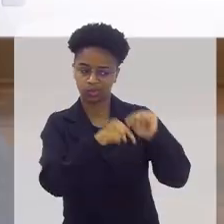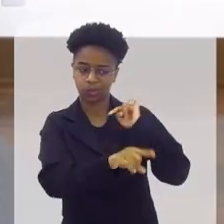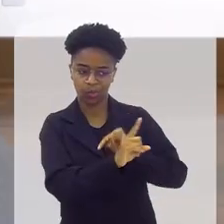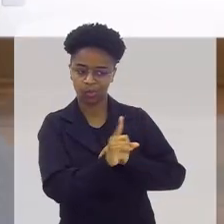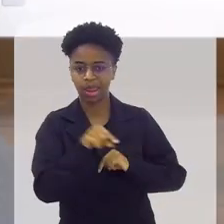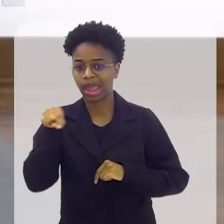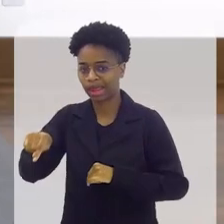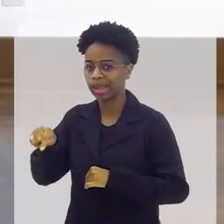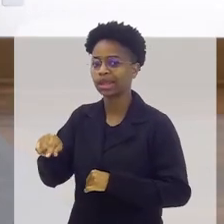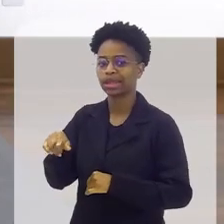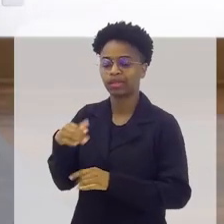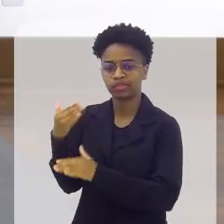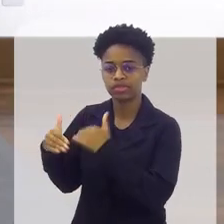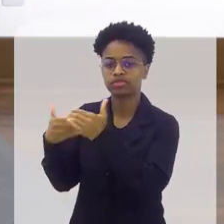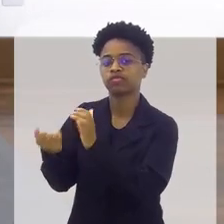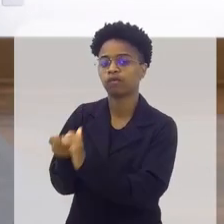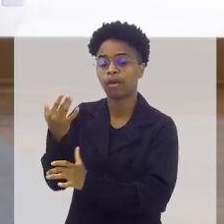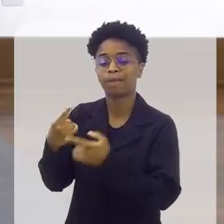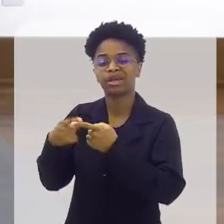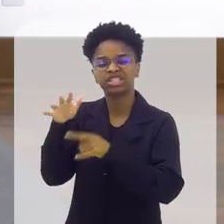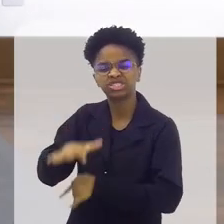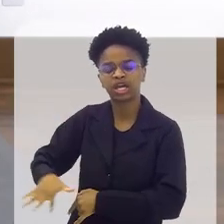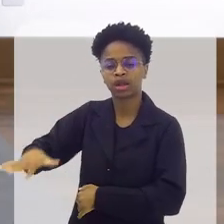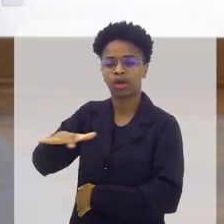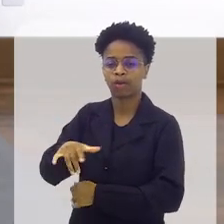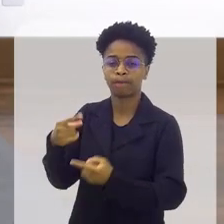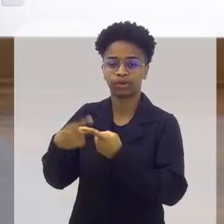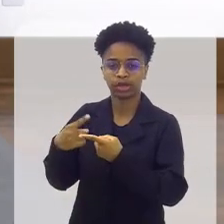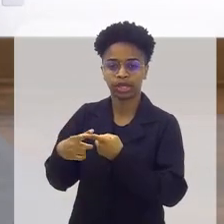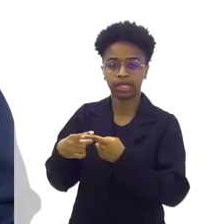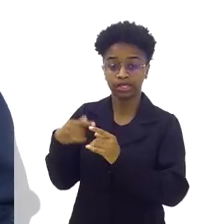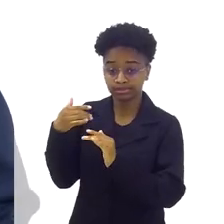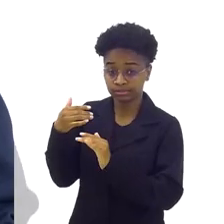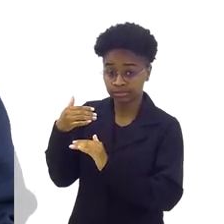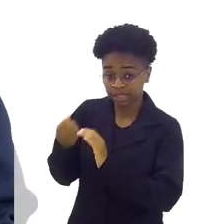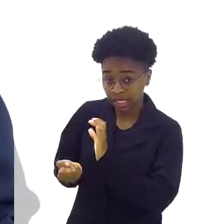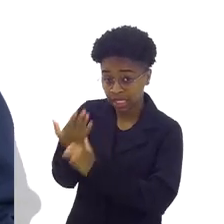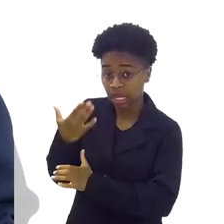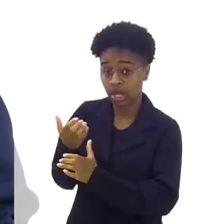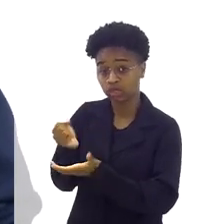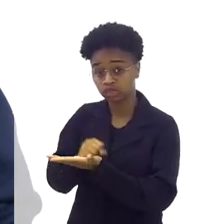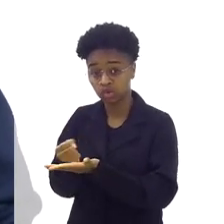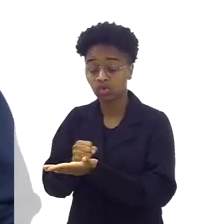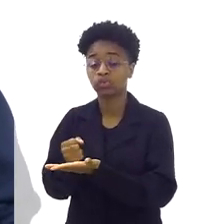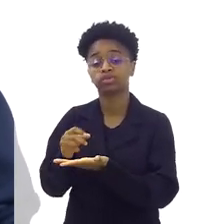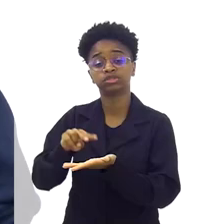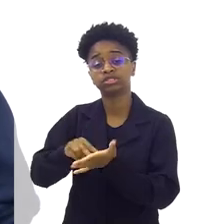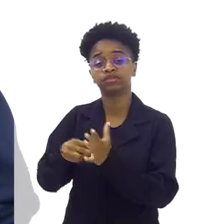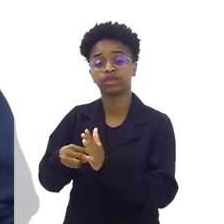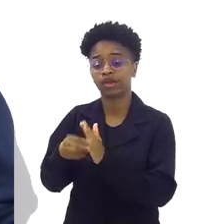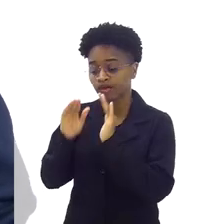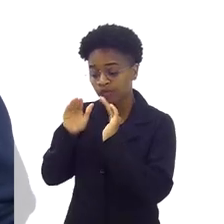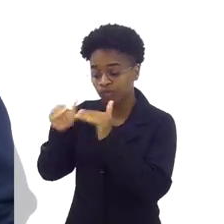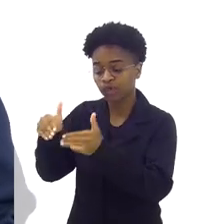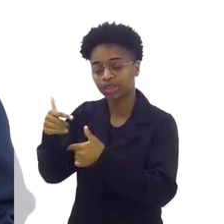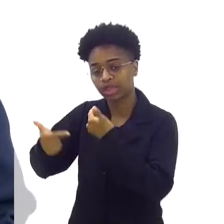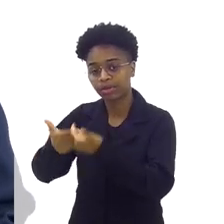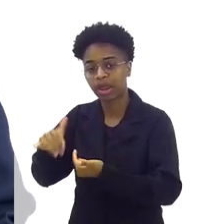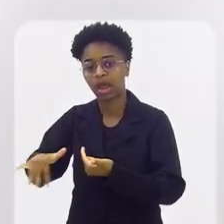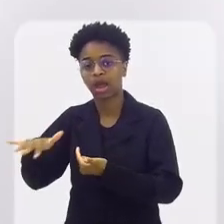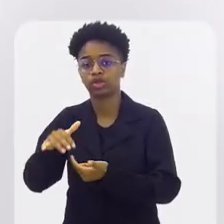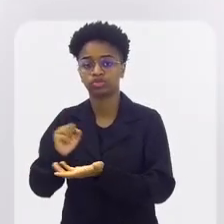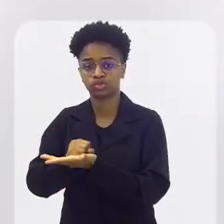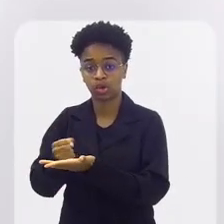programador. Certo. Desenvolvedor. Desenvolvedor é esse lugar mais amplo. Então, desenvolver jogos é a terminar fazendo algo em